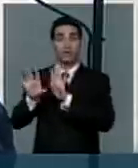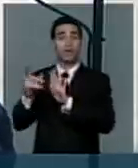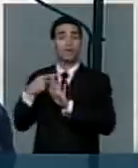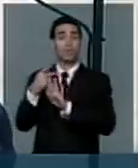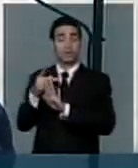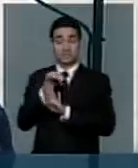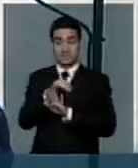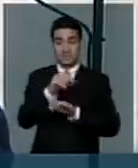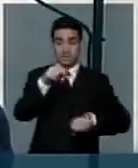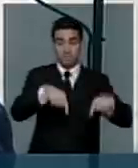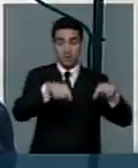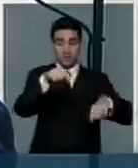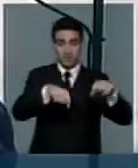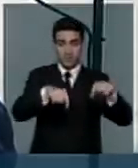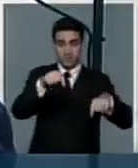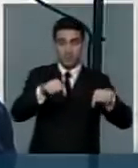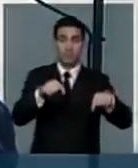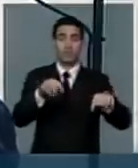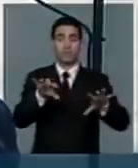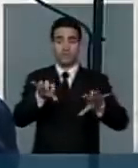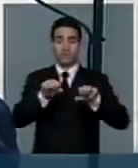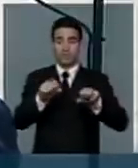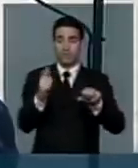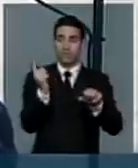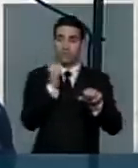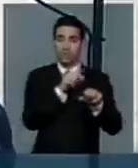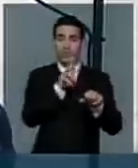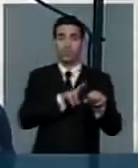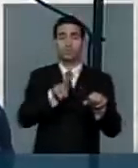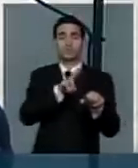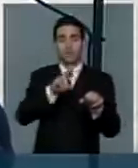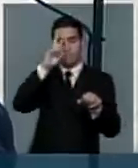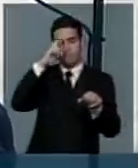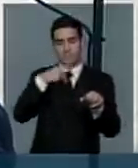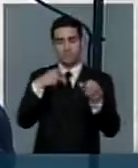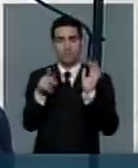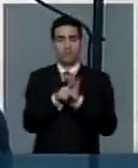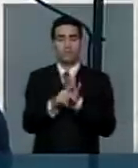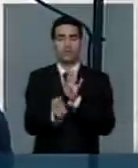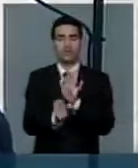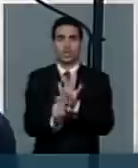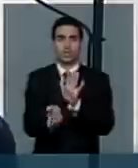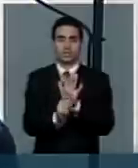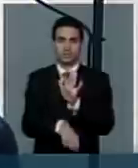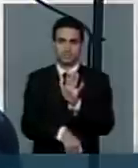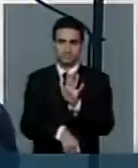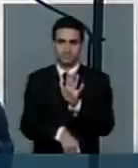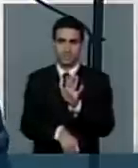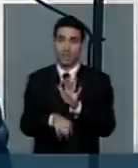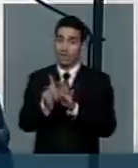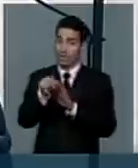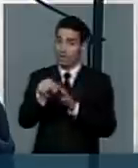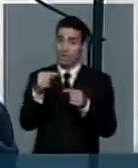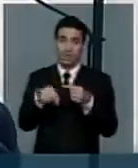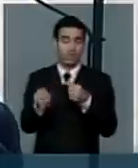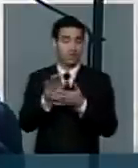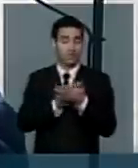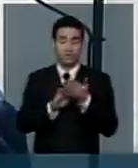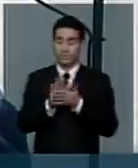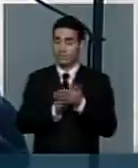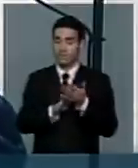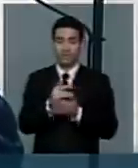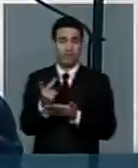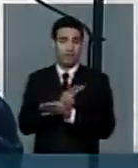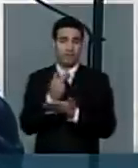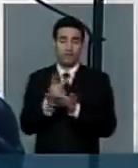descriminalizar a plantação, a posse, o porte e o uso pessoal de drogas. É uma medida de política criminal